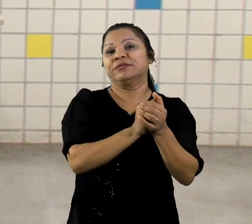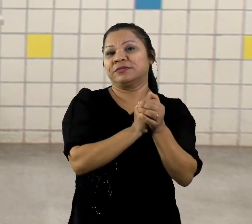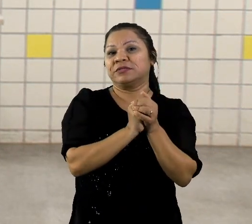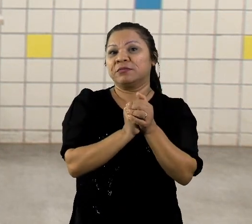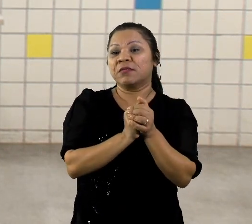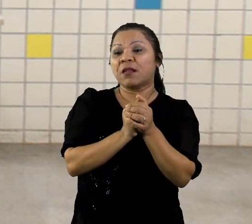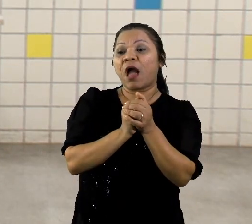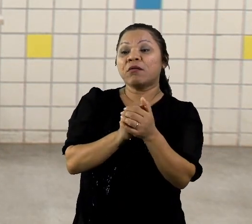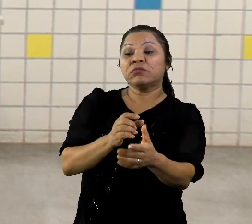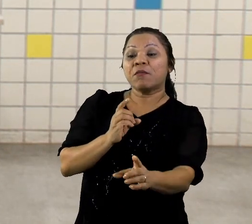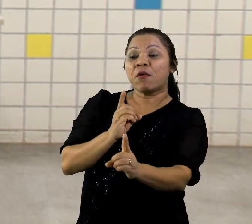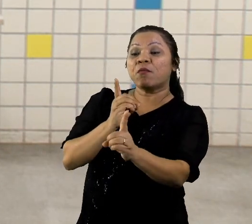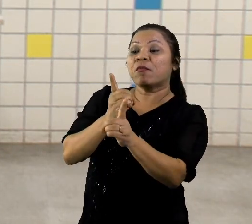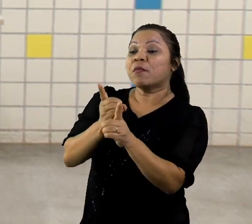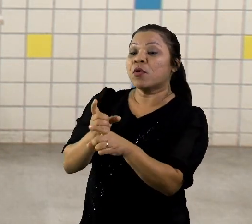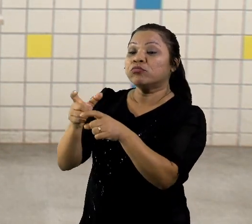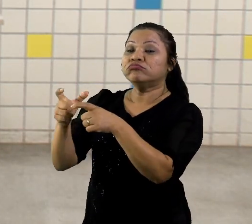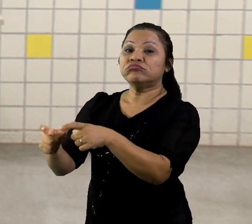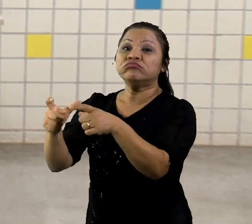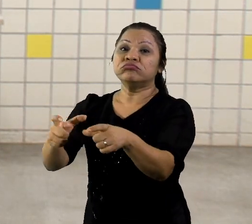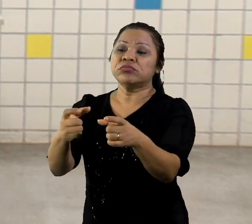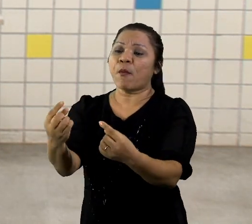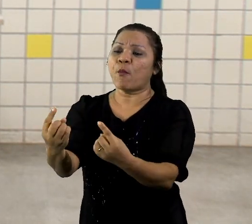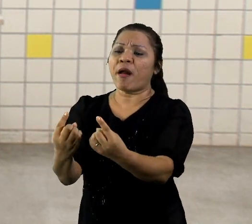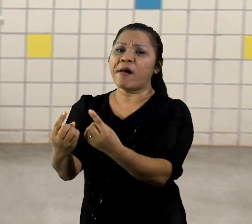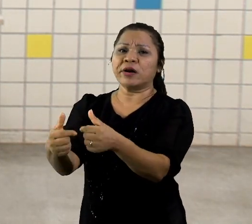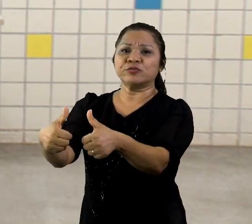vai ficar, tá bom? Então vamos lá.